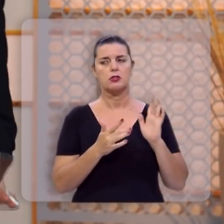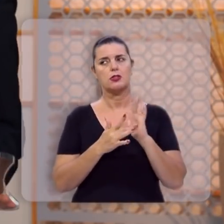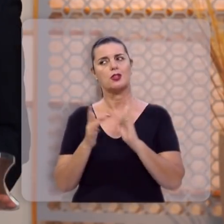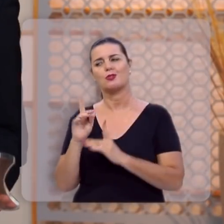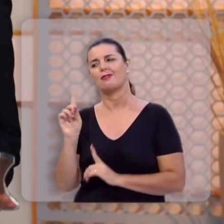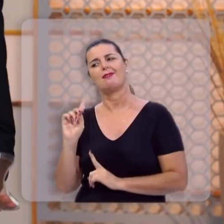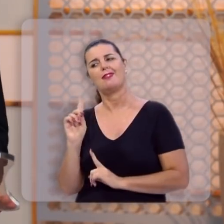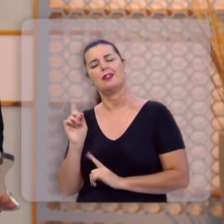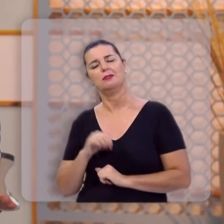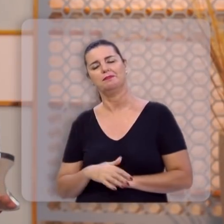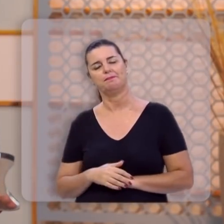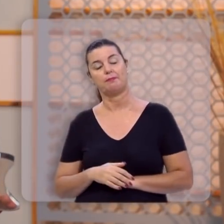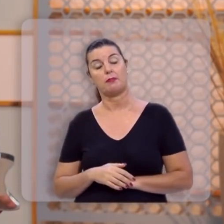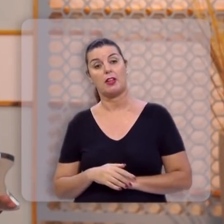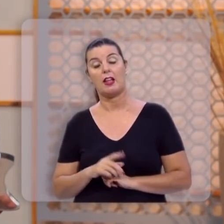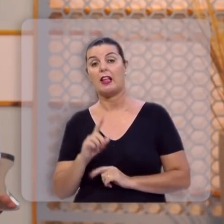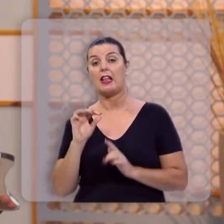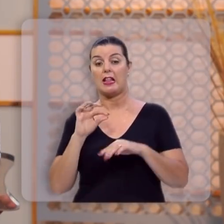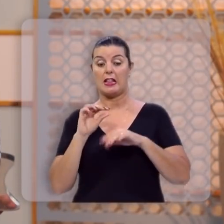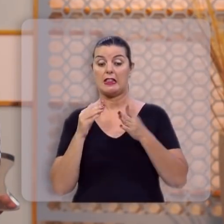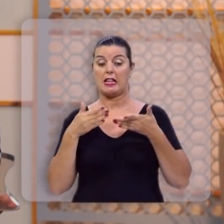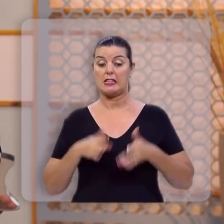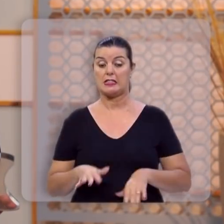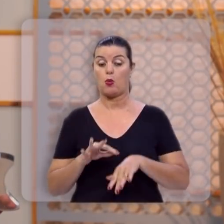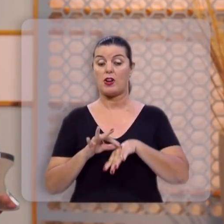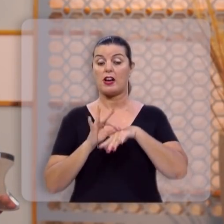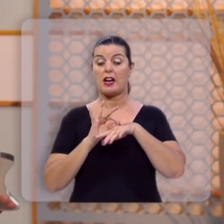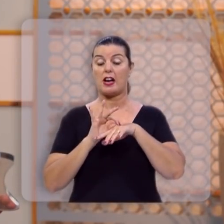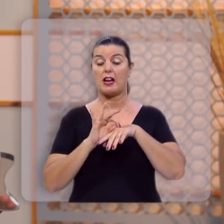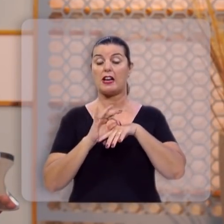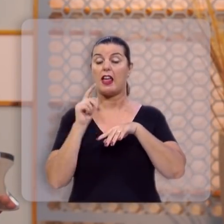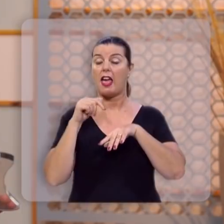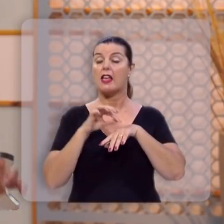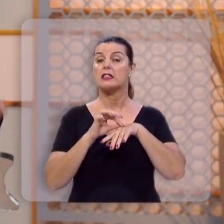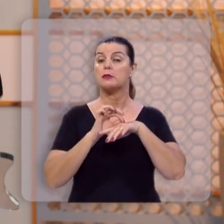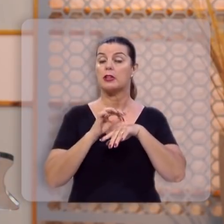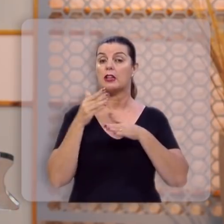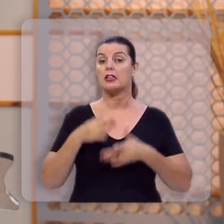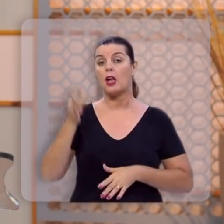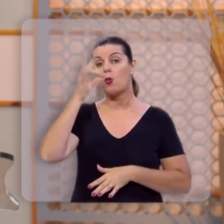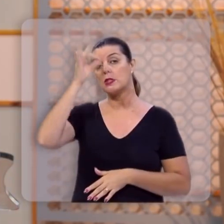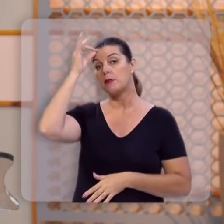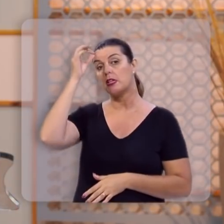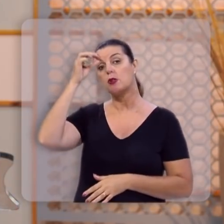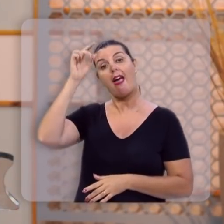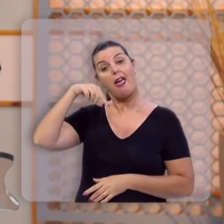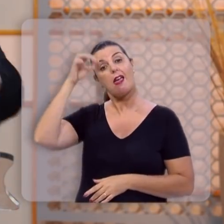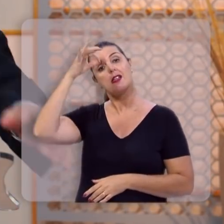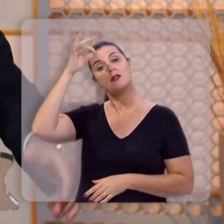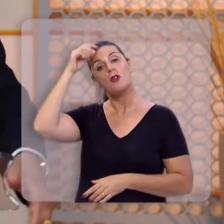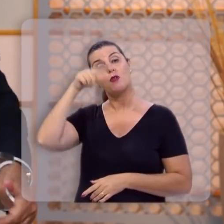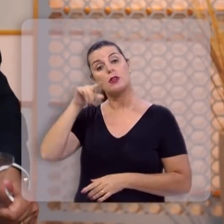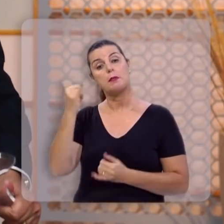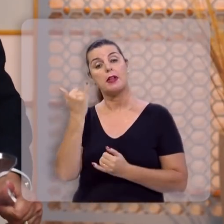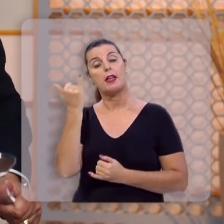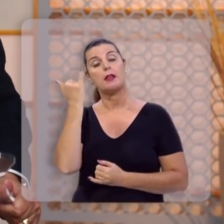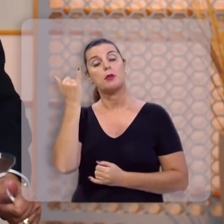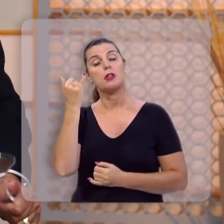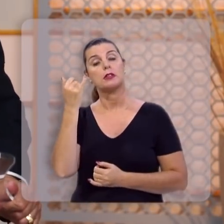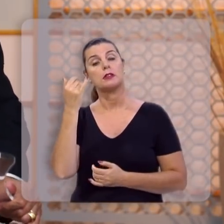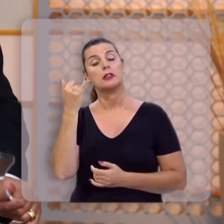O que é nascido da carne é carne, o que é nascido do Espírito é Espírito. E importa-vos nascer de novo.